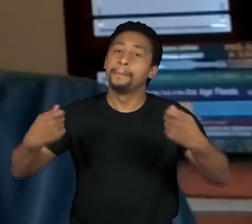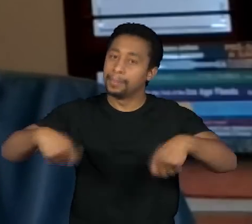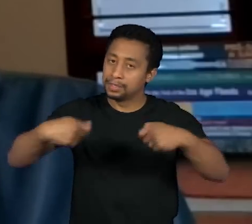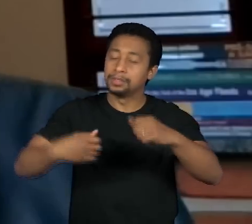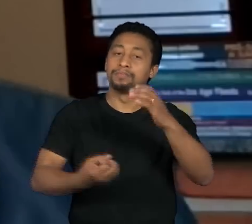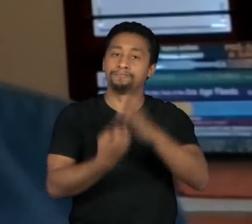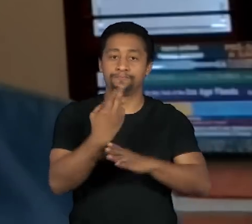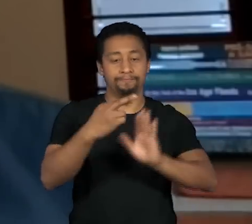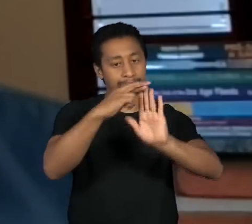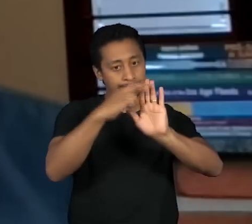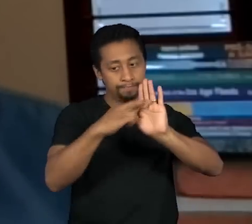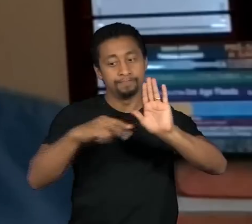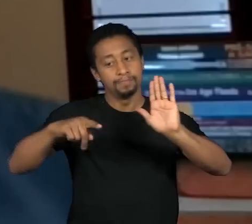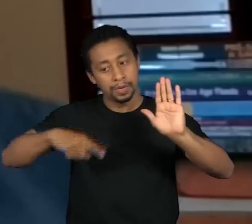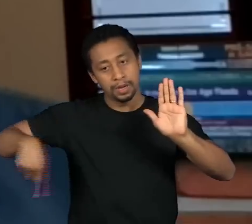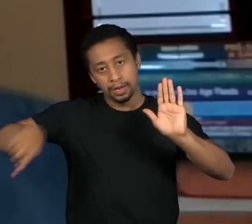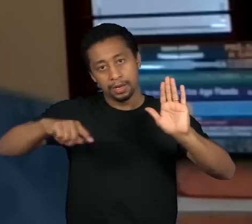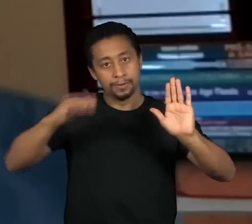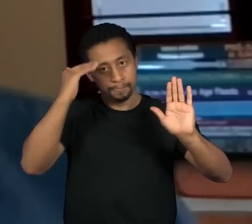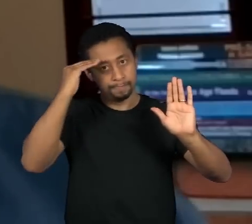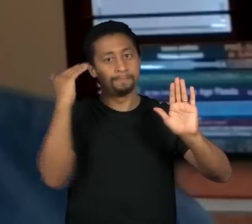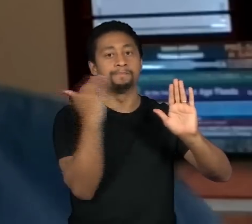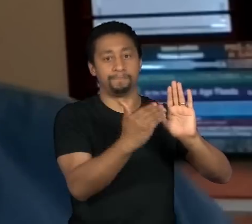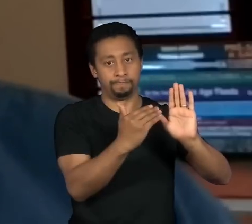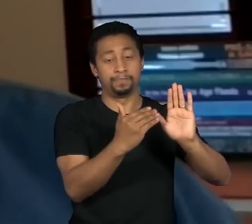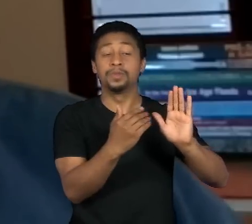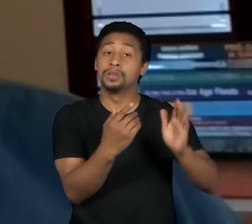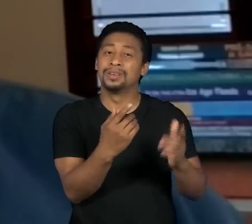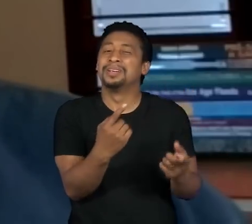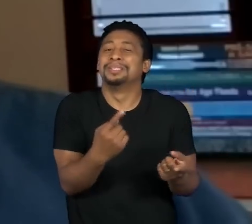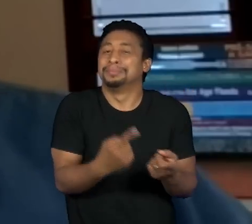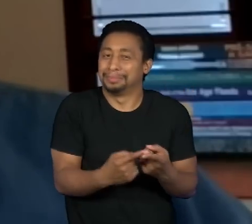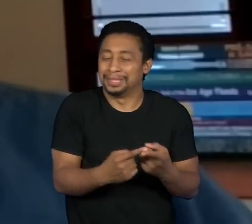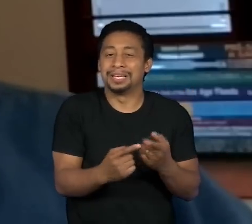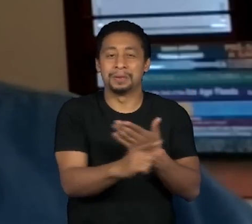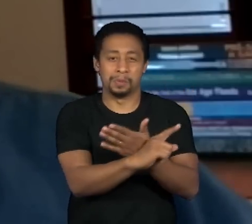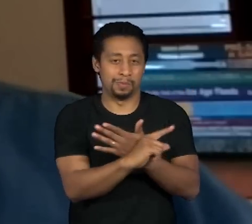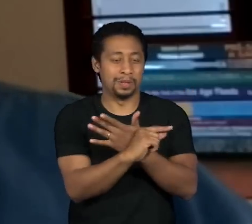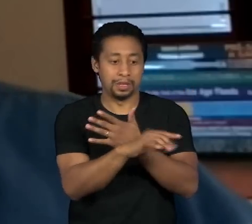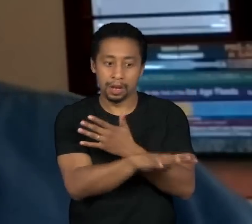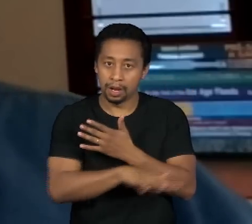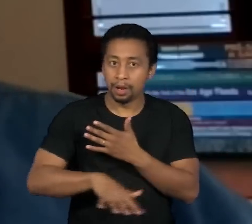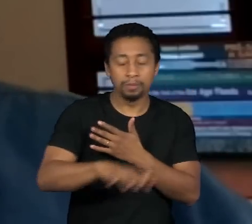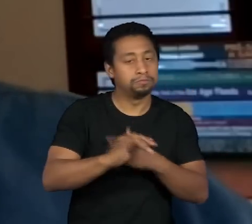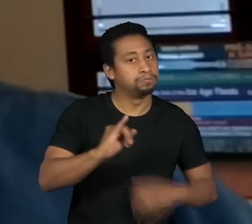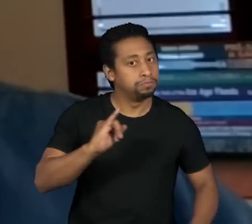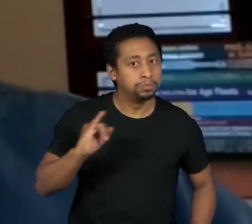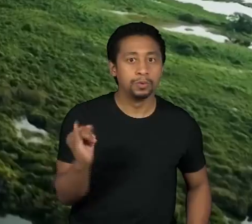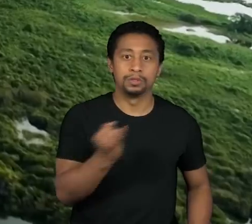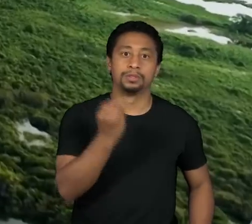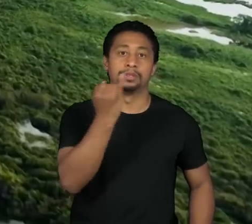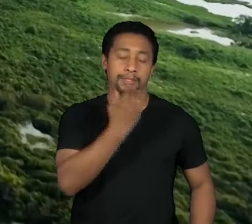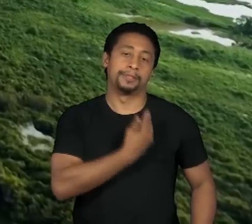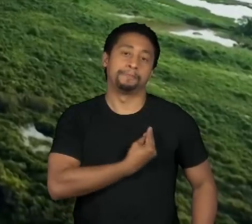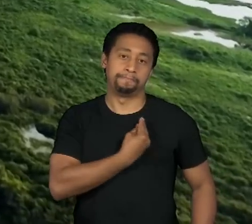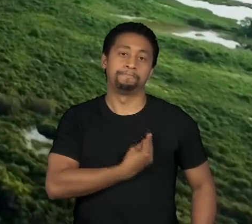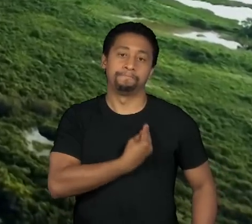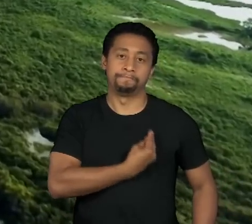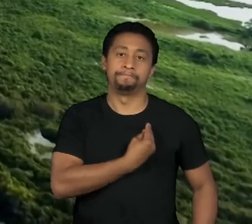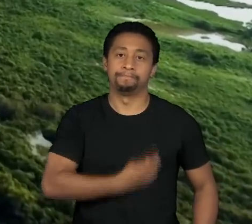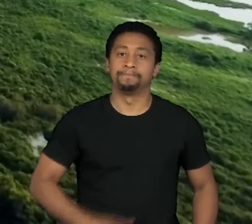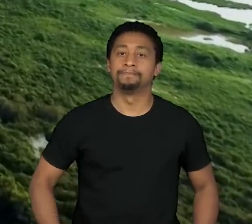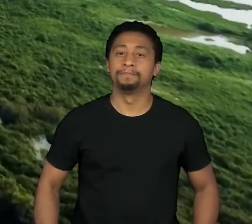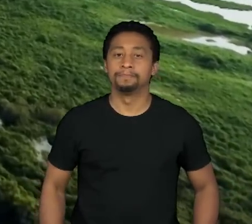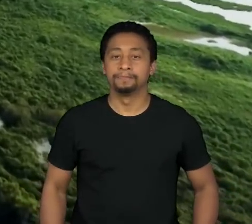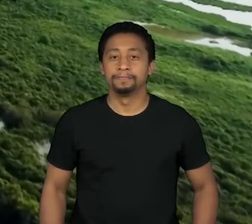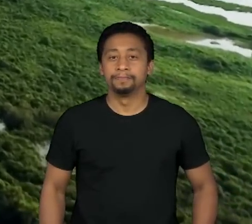econômico, de uso e ocupação do solo, o Pantanal é uma área muito importante para todos nós.